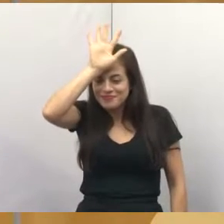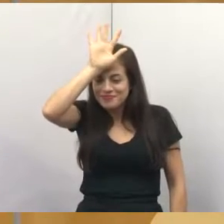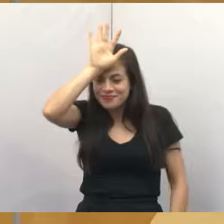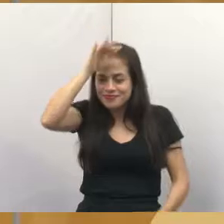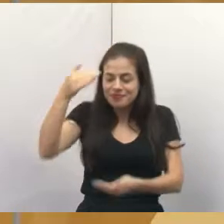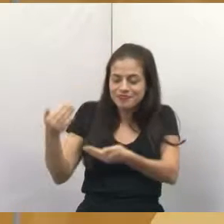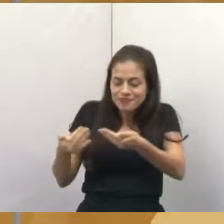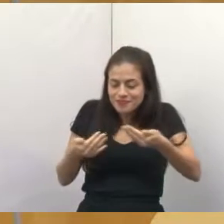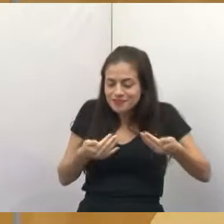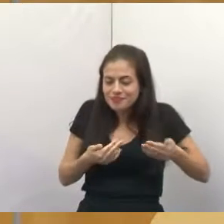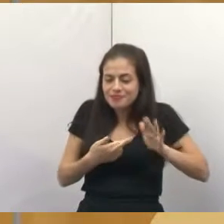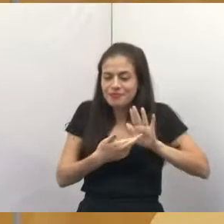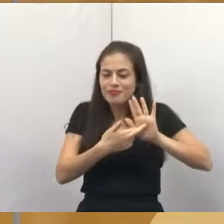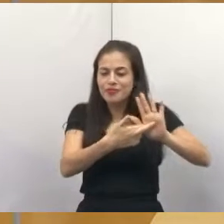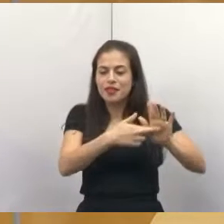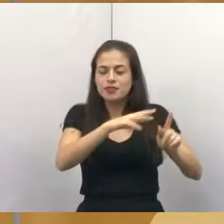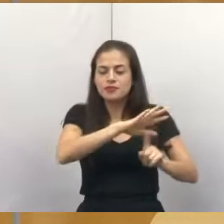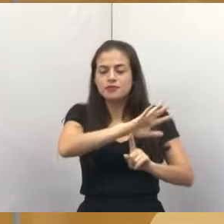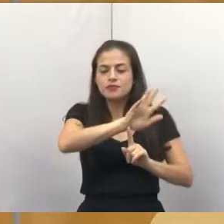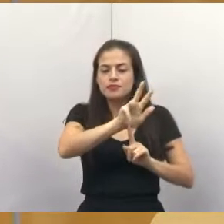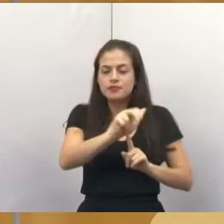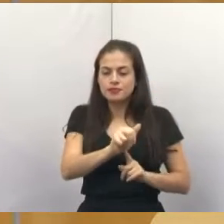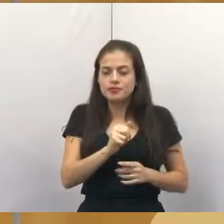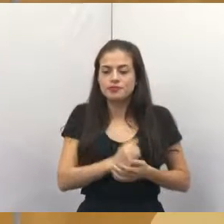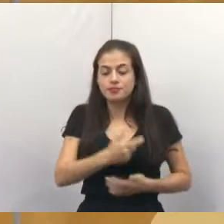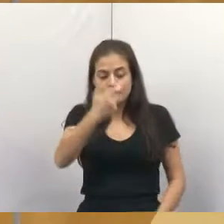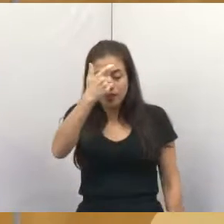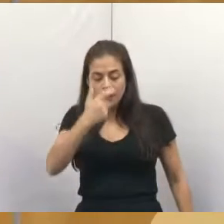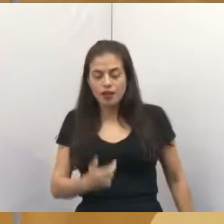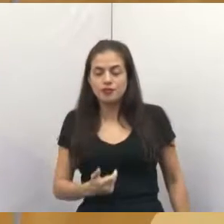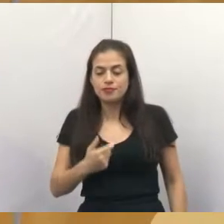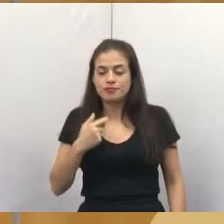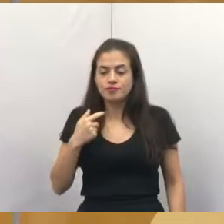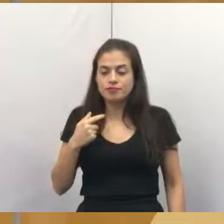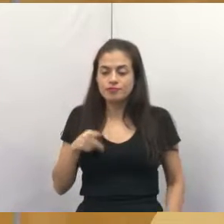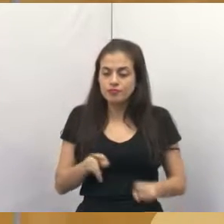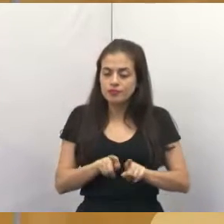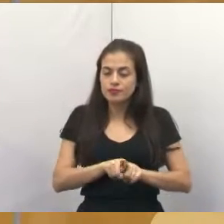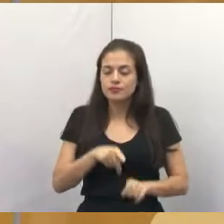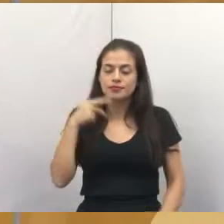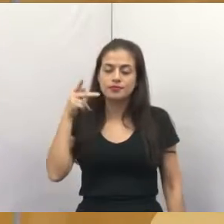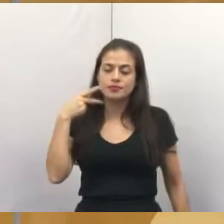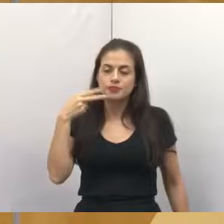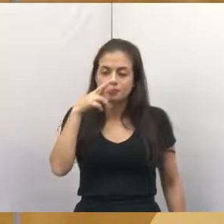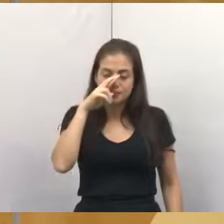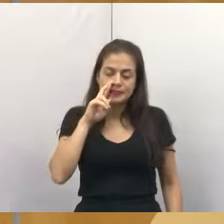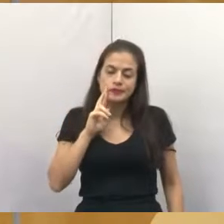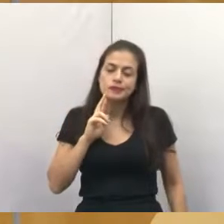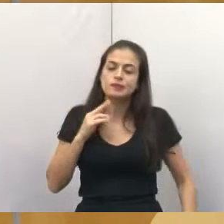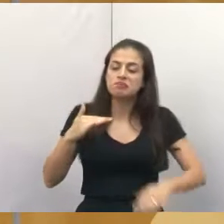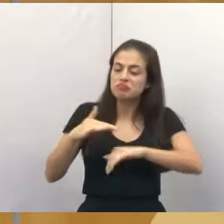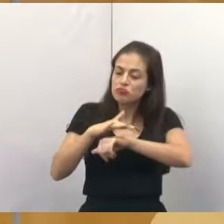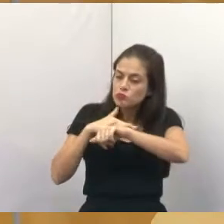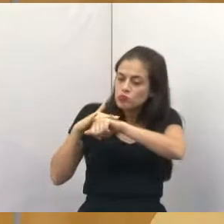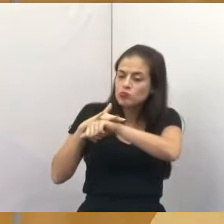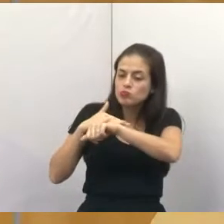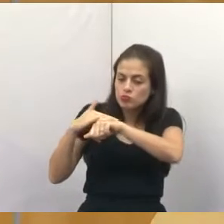do Republicanos, eu, o vereador Rogério Timóteo, a gente tem conversado bastante e até